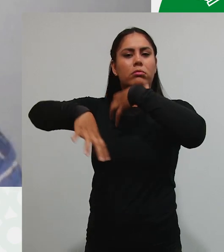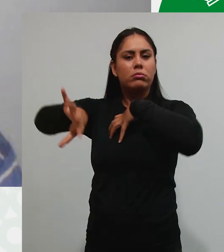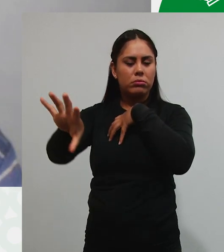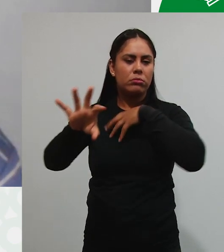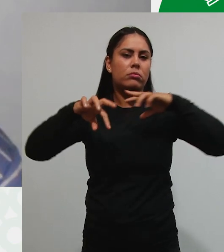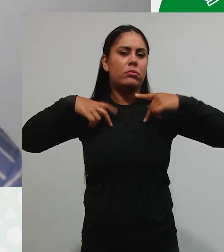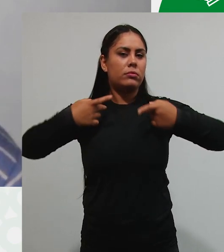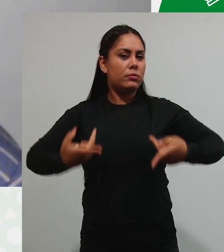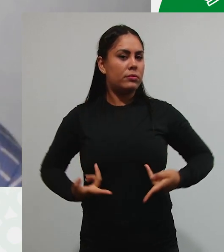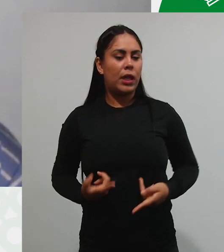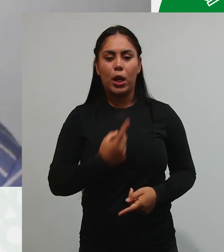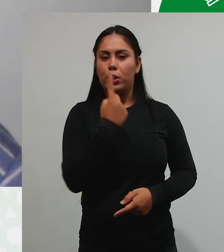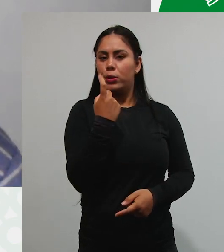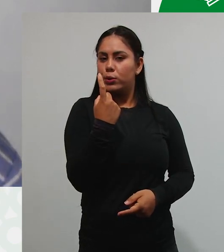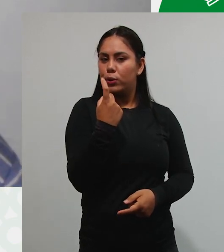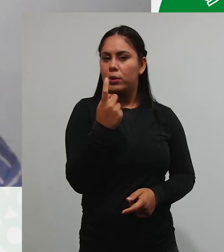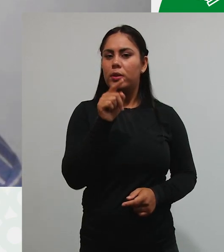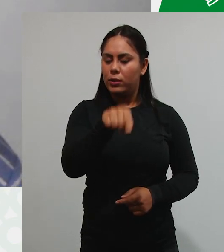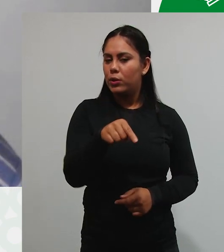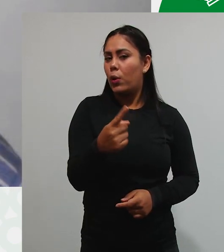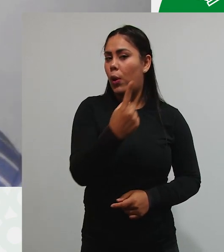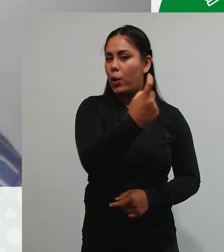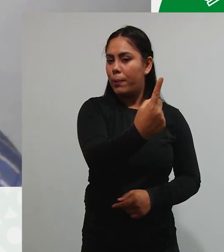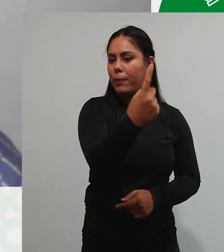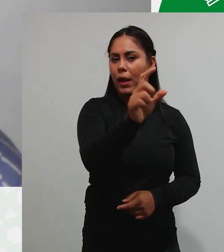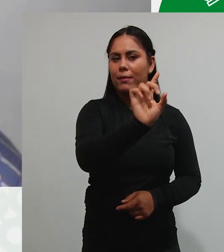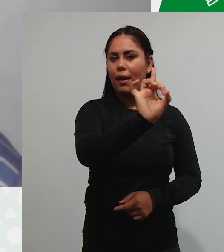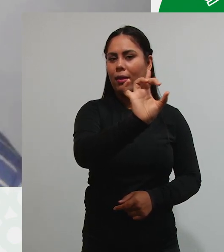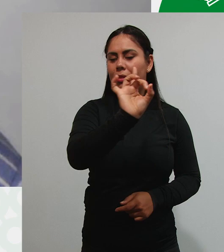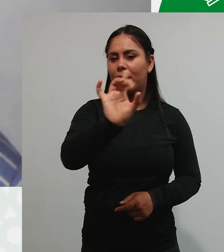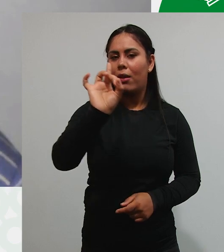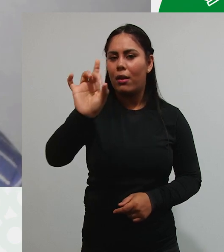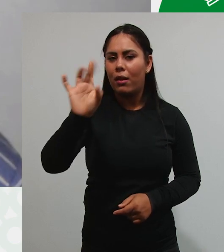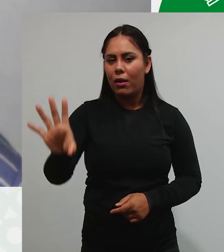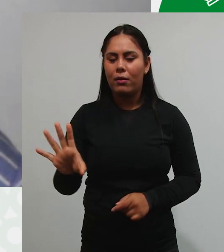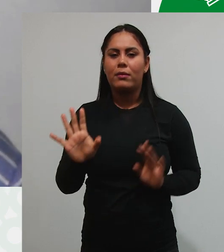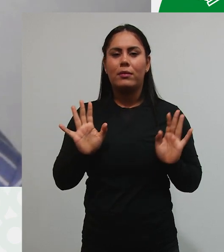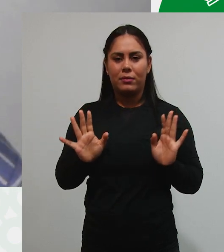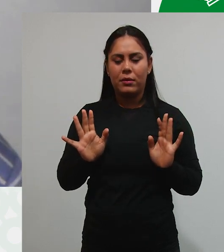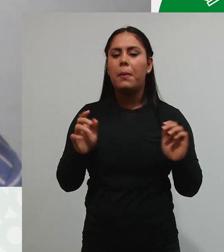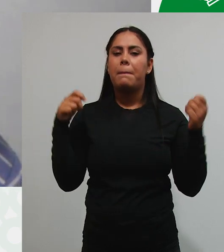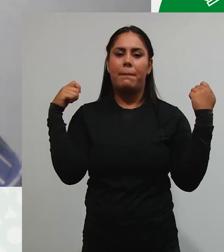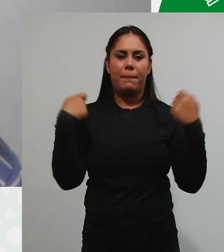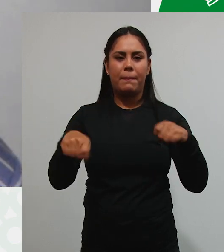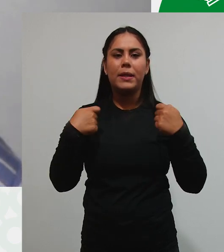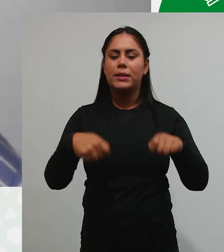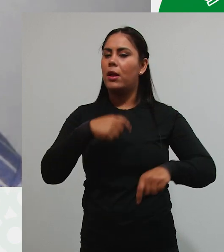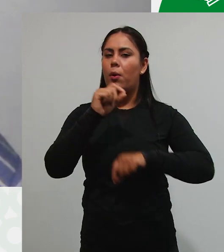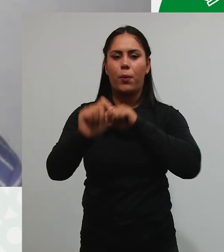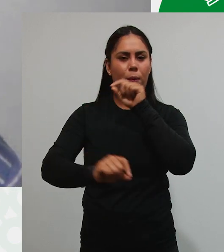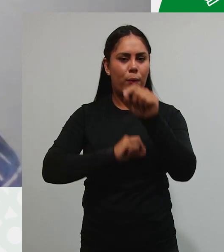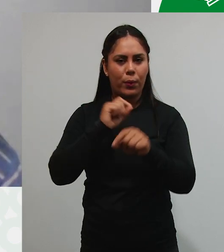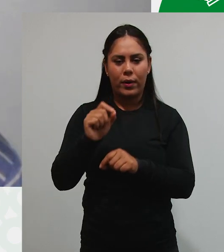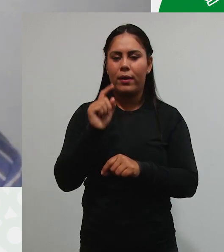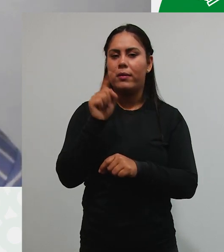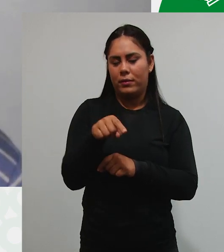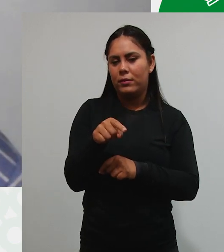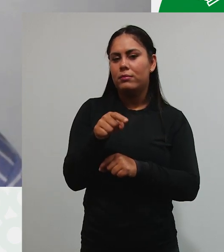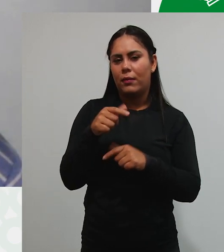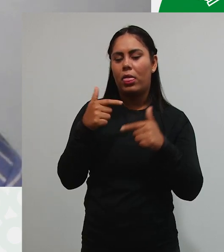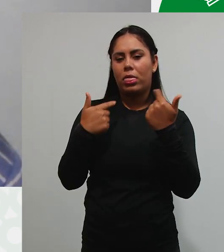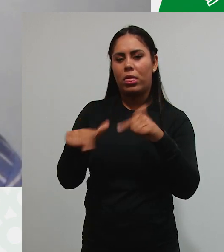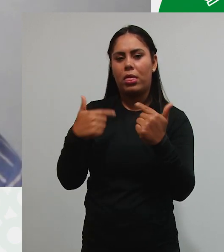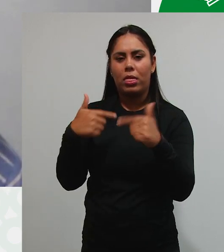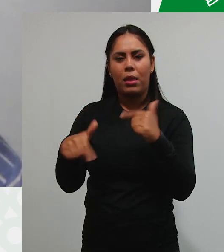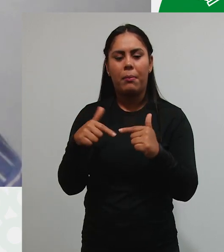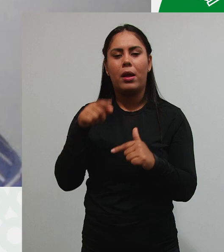humano enquanto ser individual, ou seja, ele é único. E por ser único, ele precisa de